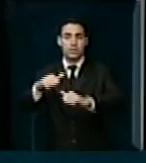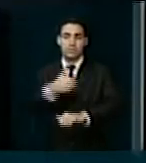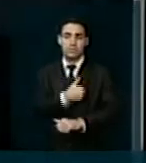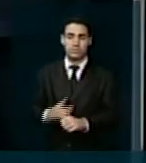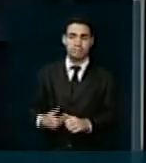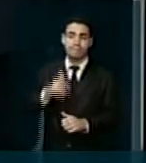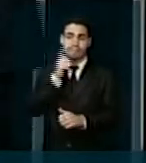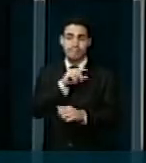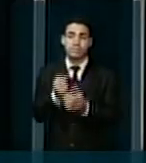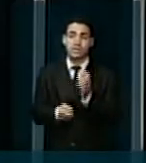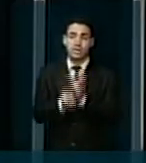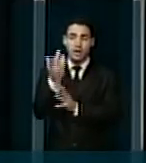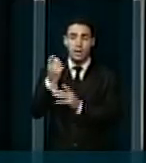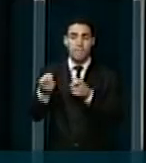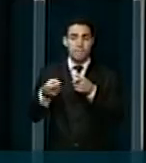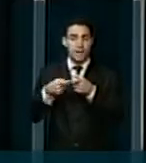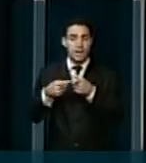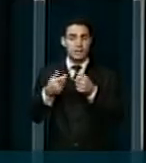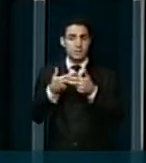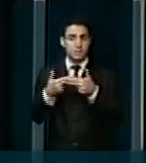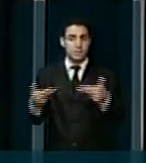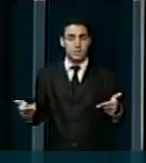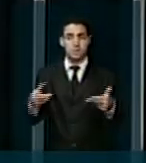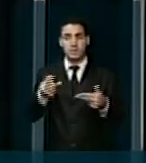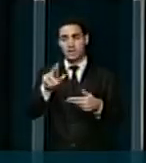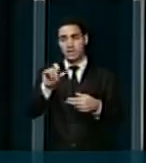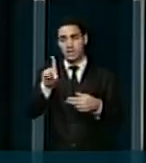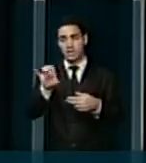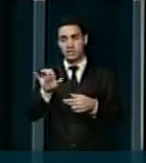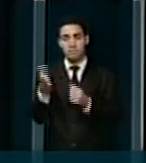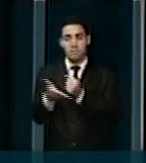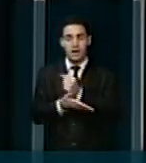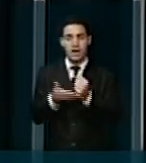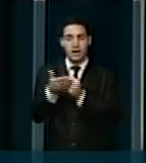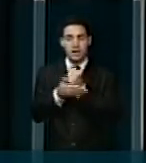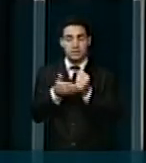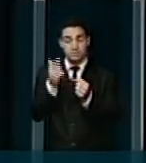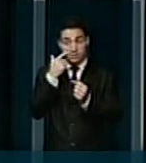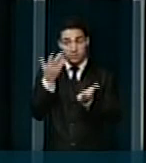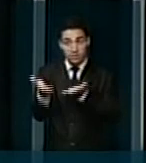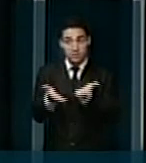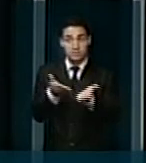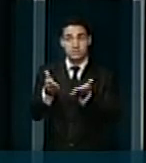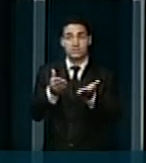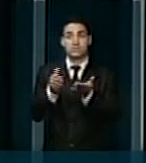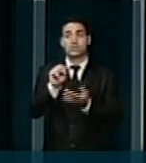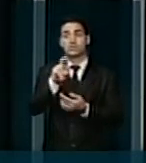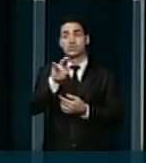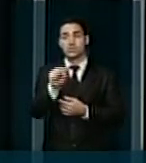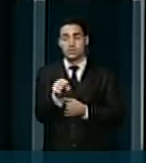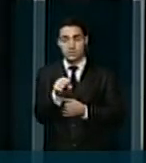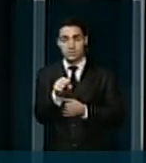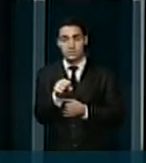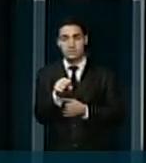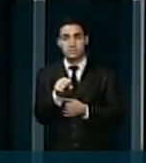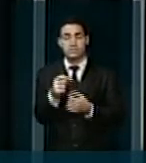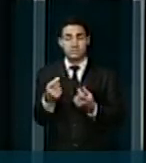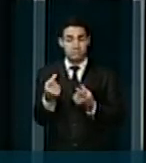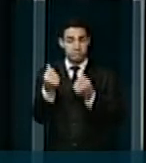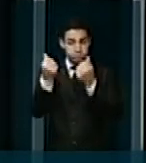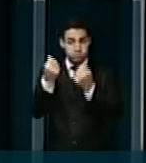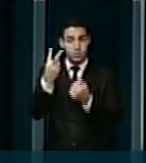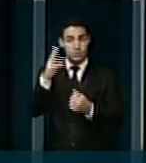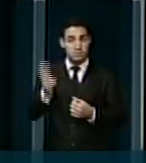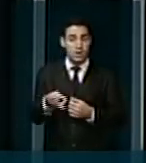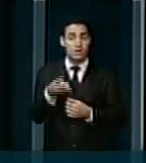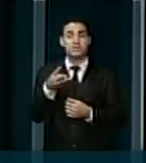para a fabricação de medicamentos para a rede básica de atenção à saúde do SUS. Esse recurso de 2 bilhões